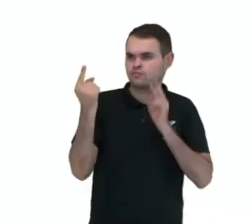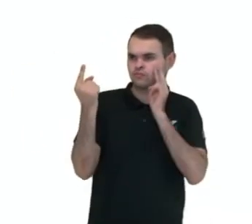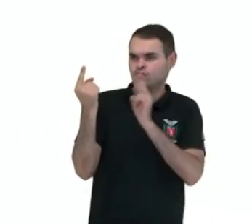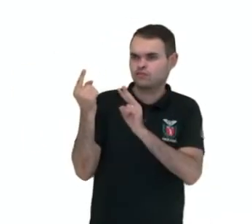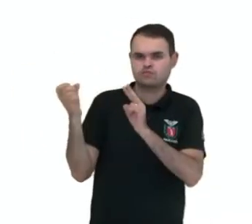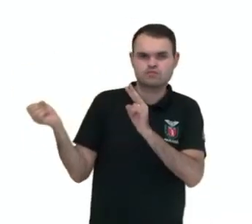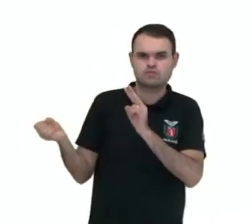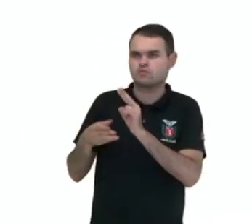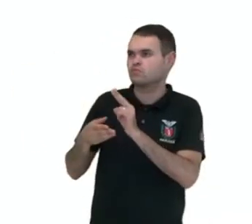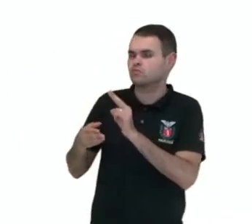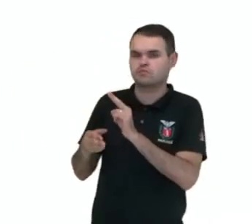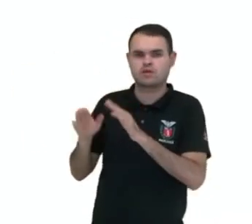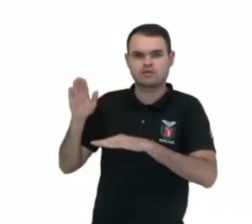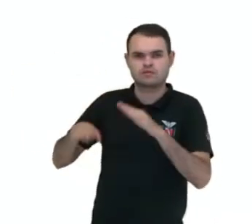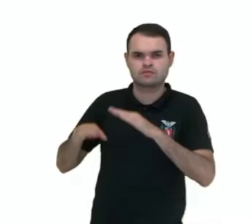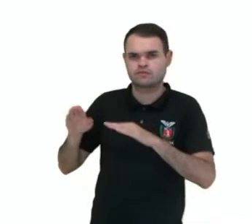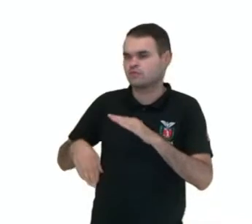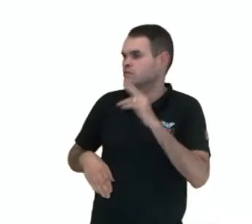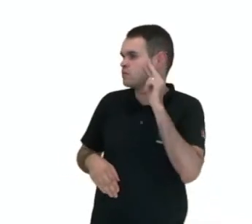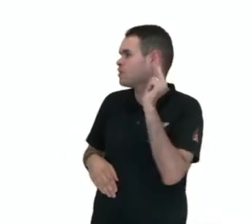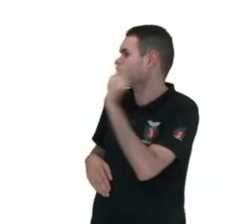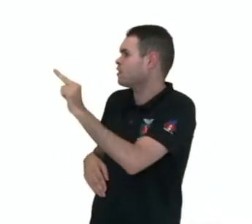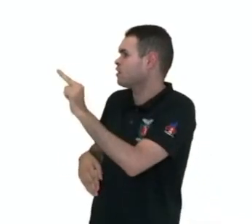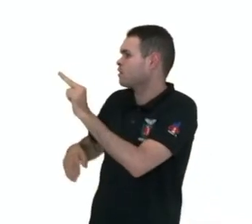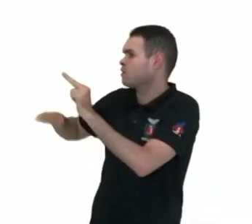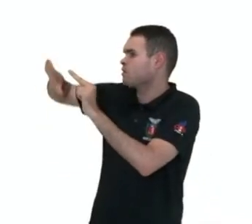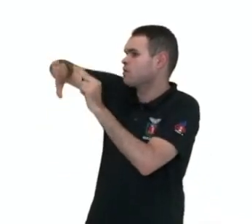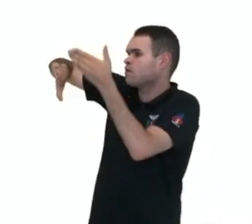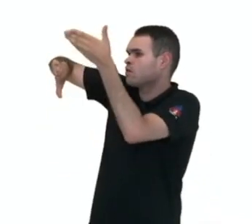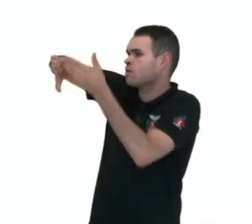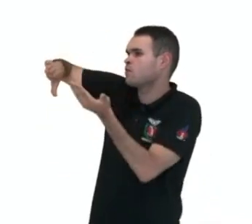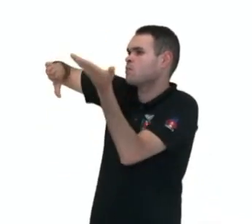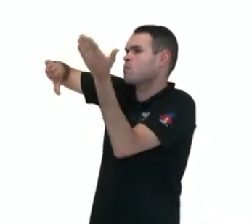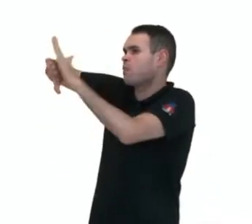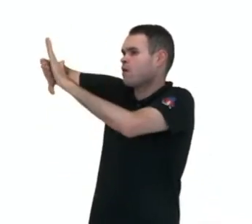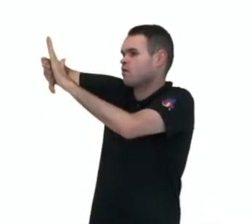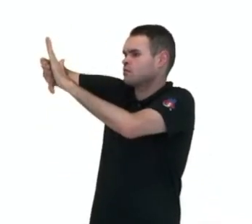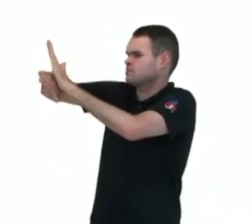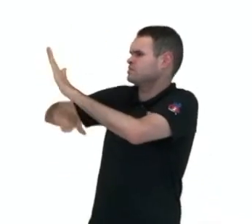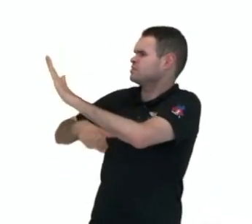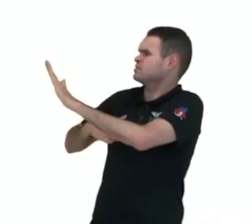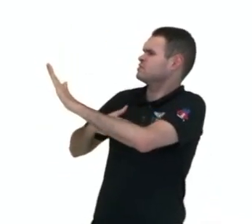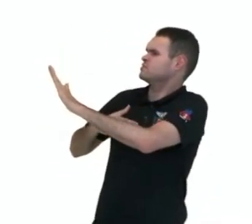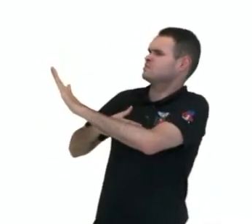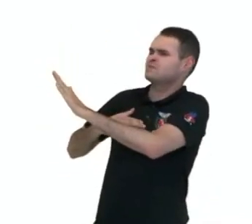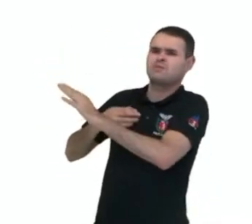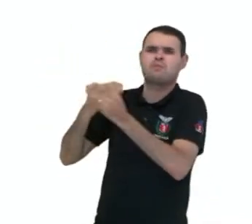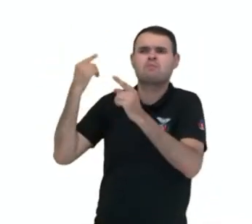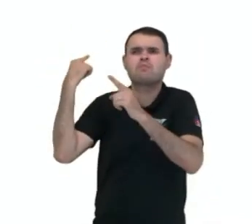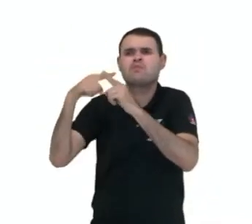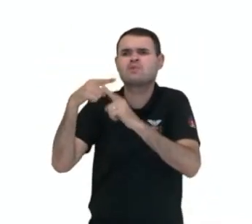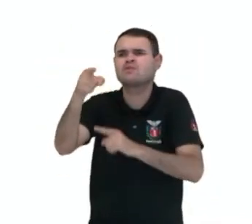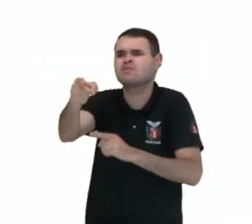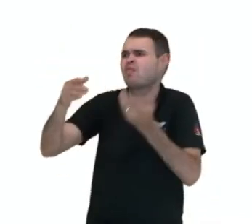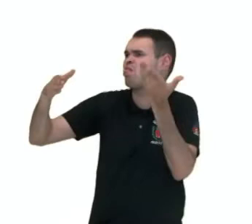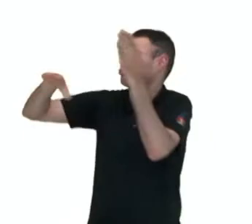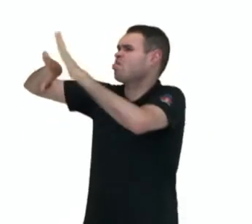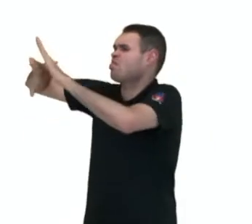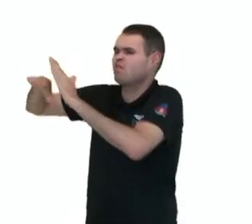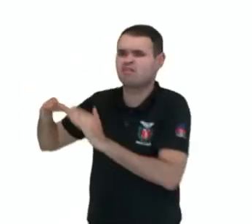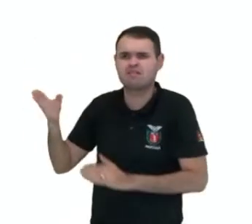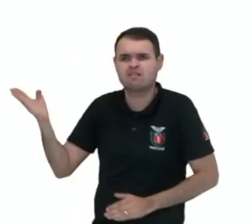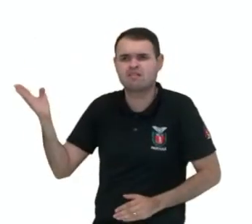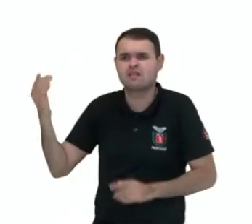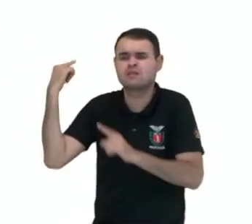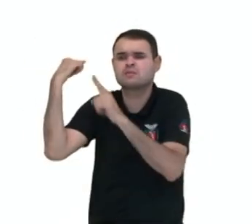na parede. Brutal e incompreensível. Para que o Senhor fez isso? Para que o Senhor